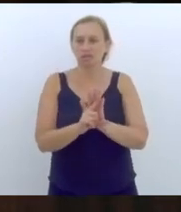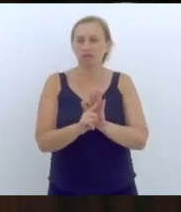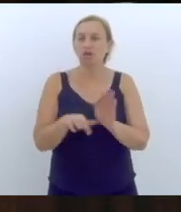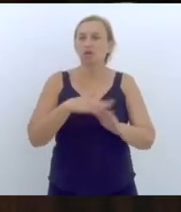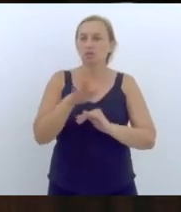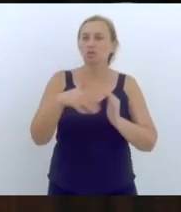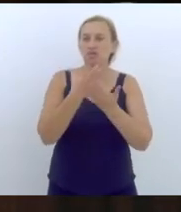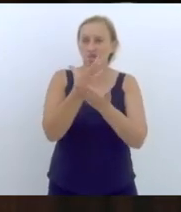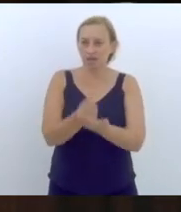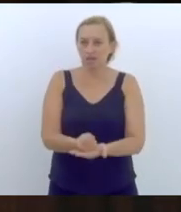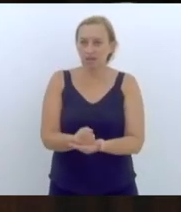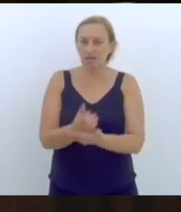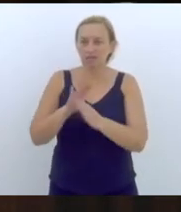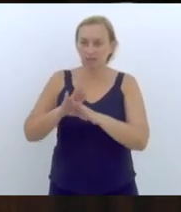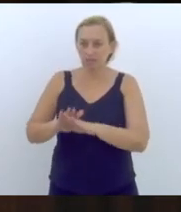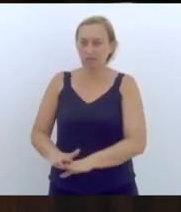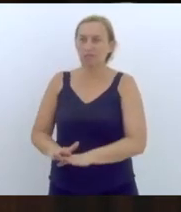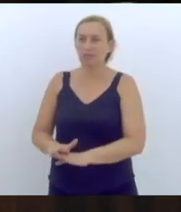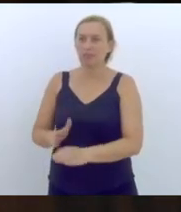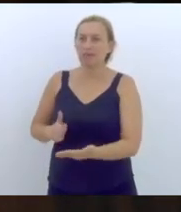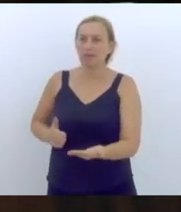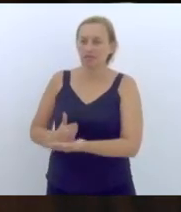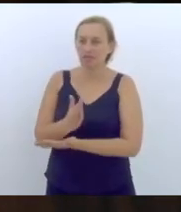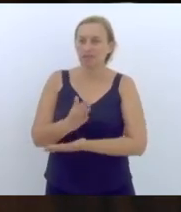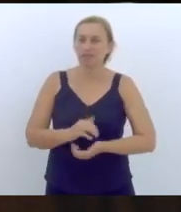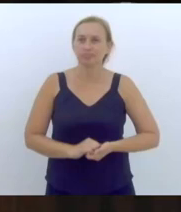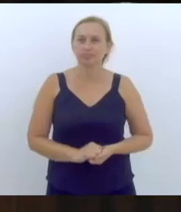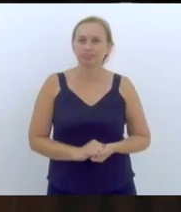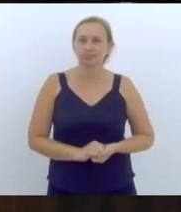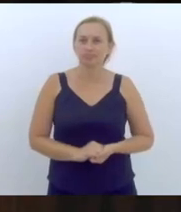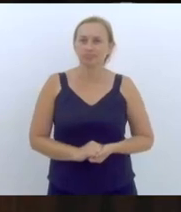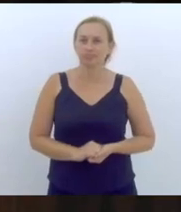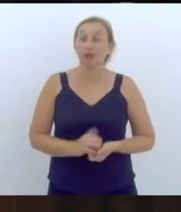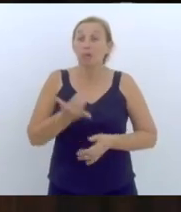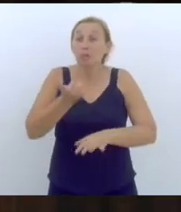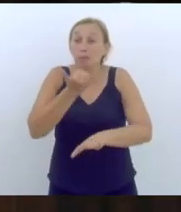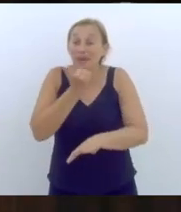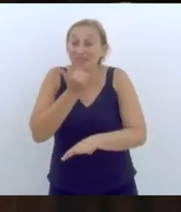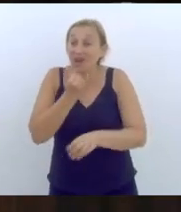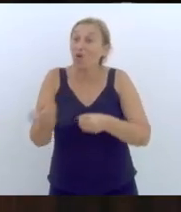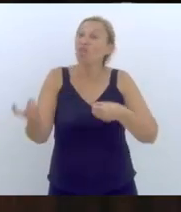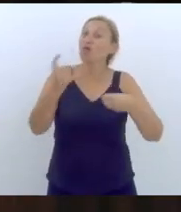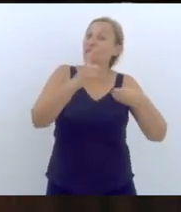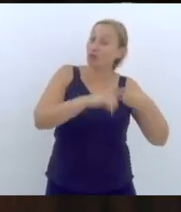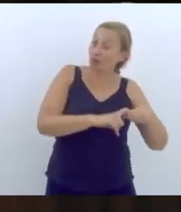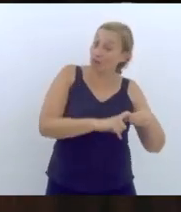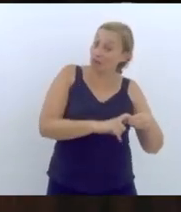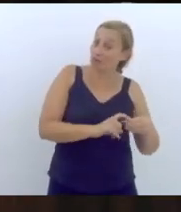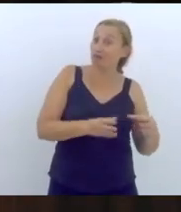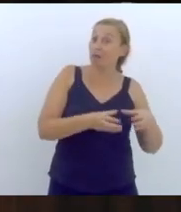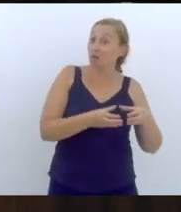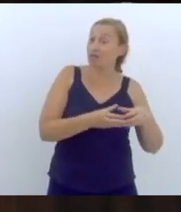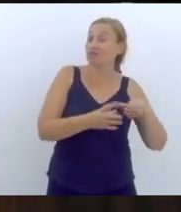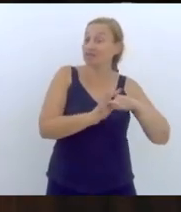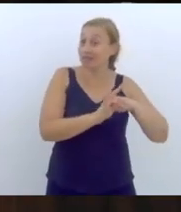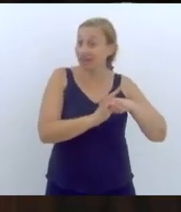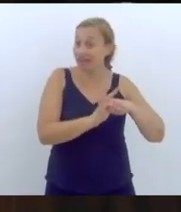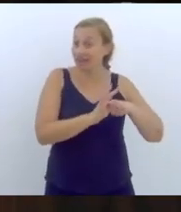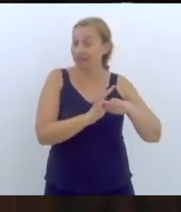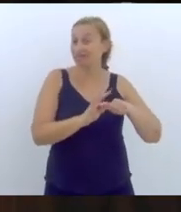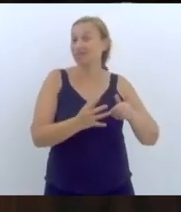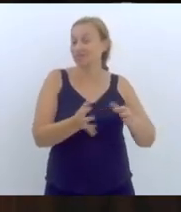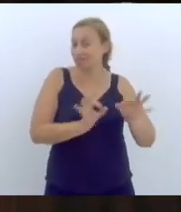senhores que aprovam, permaneçam como estão. Aprovado. Perdão, retorna ao autor. Para elaborar a indicação simples.